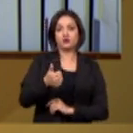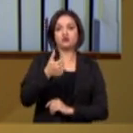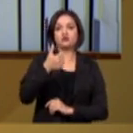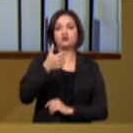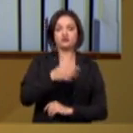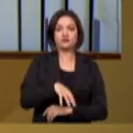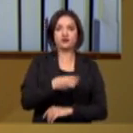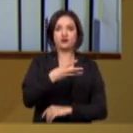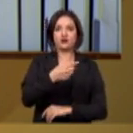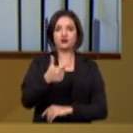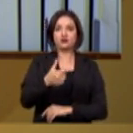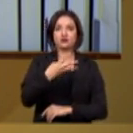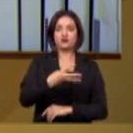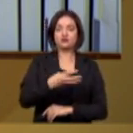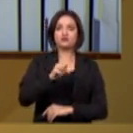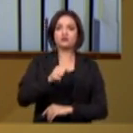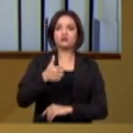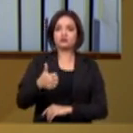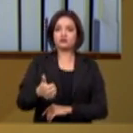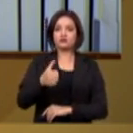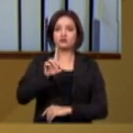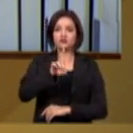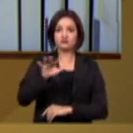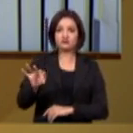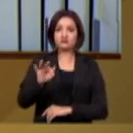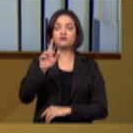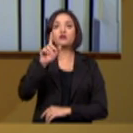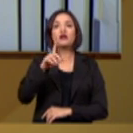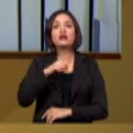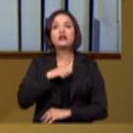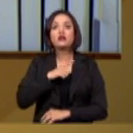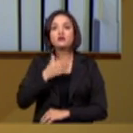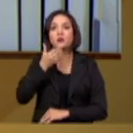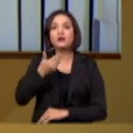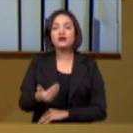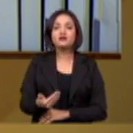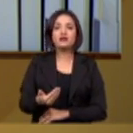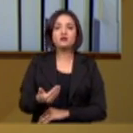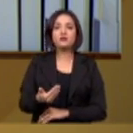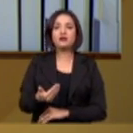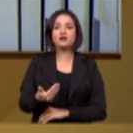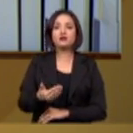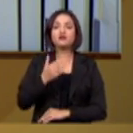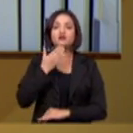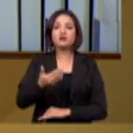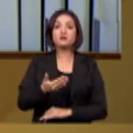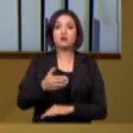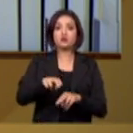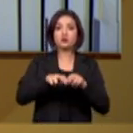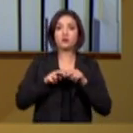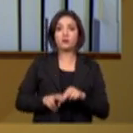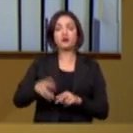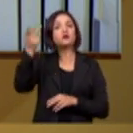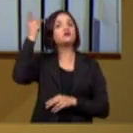32451 do distrito federal impetrantes o estado de são paulo e